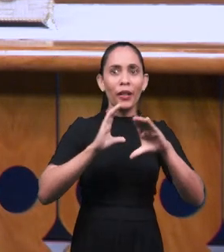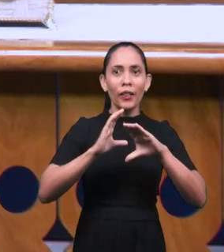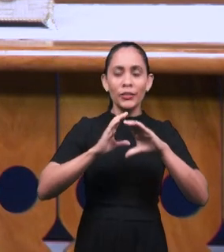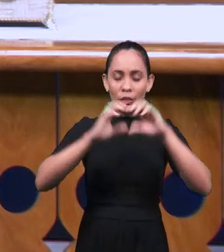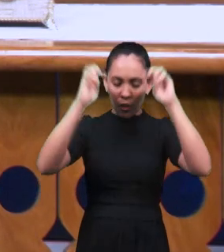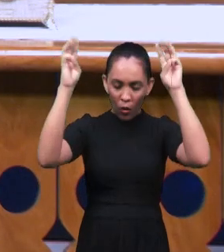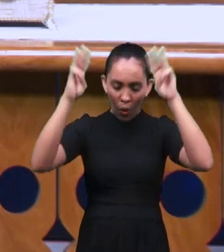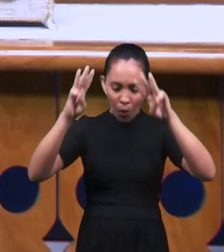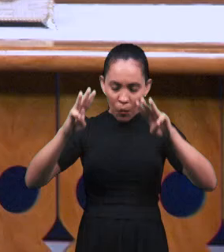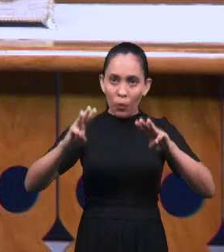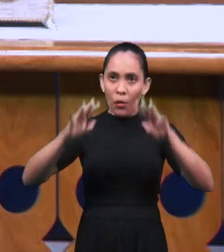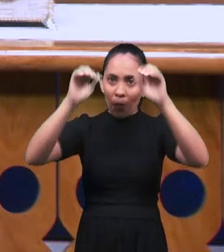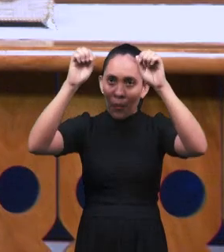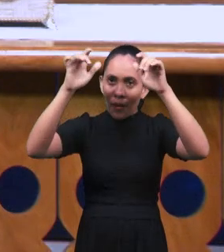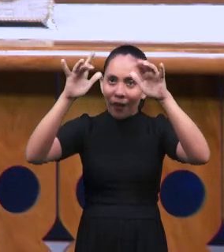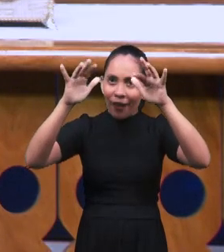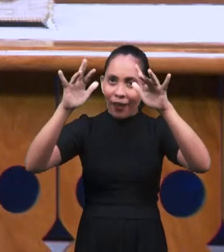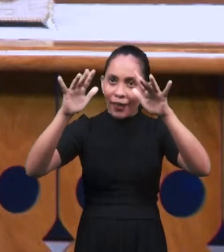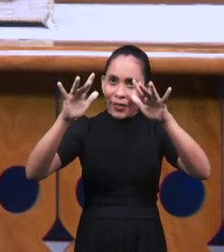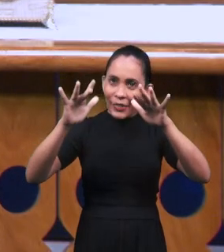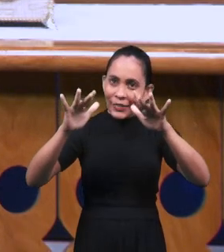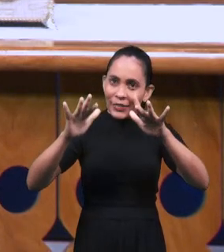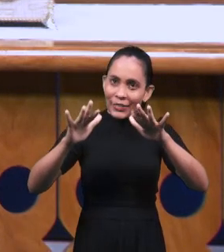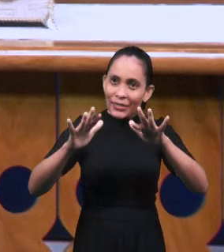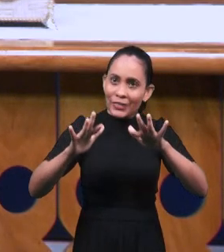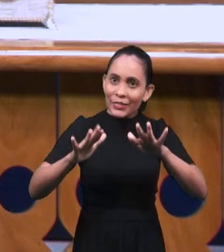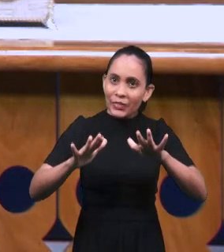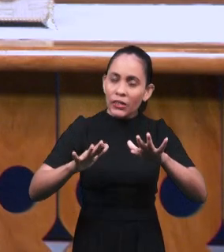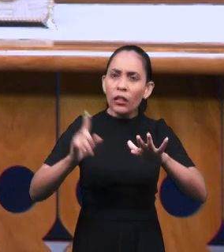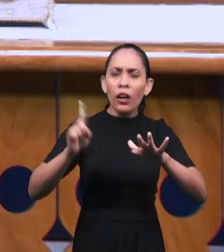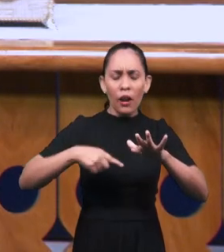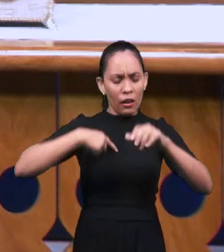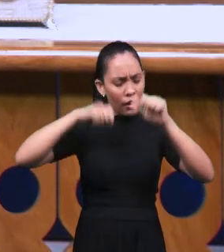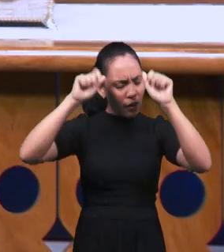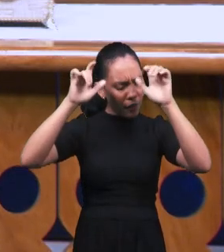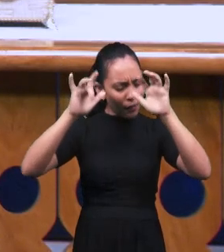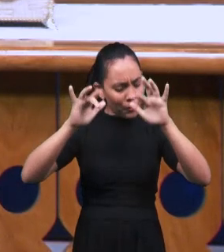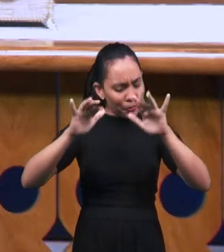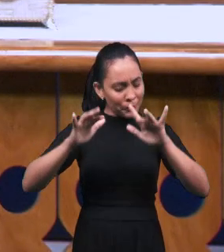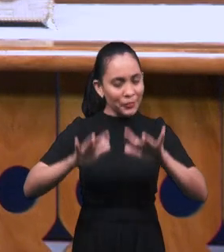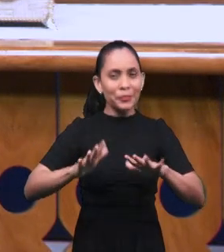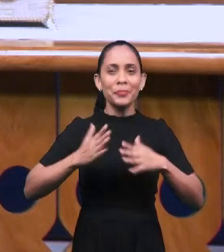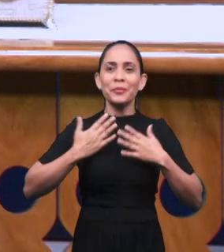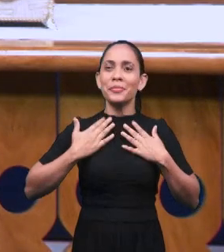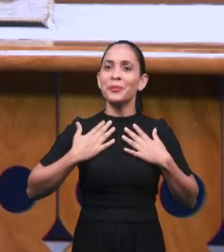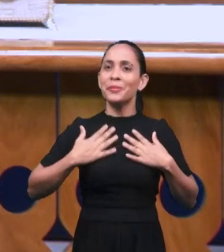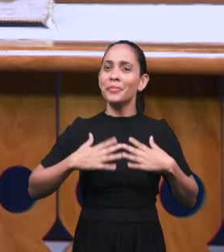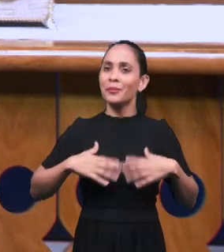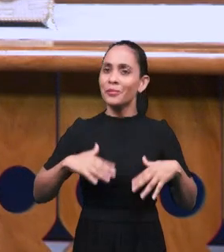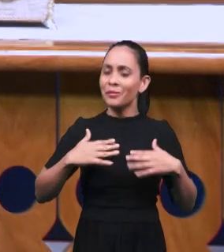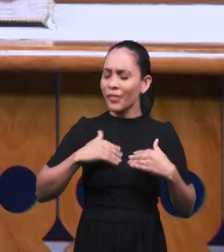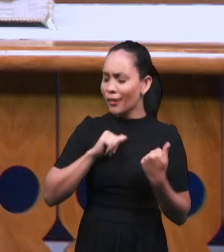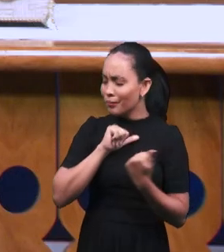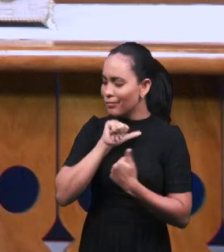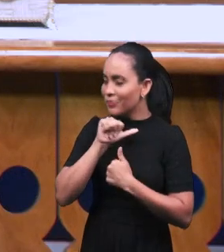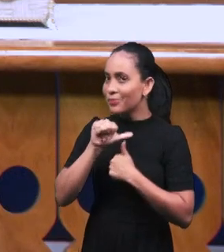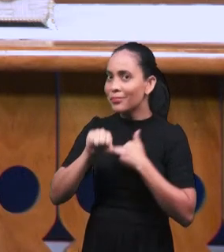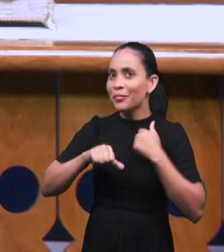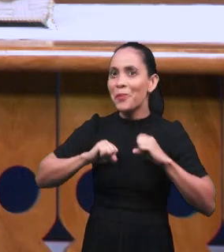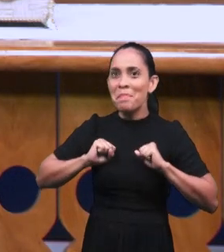cai é como orvalho para renovar as